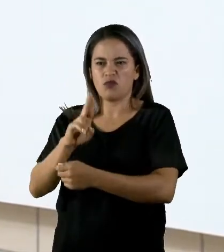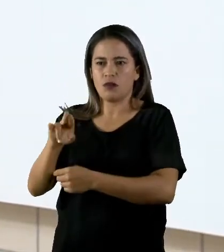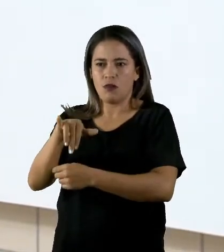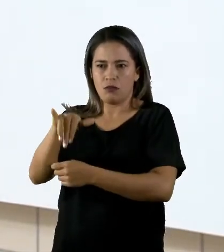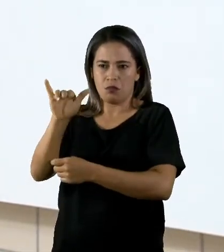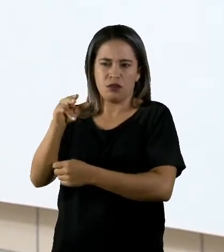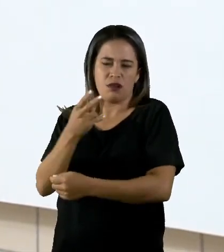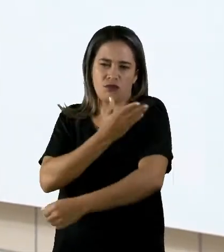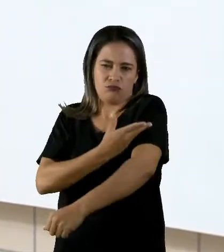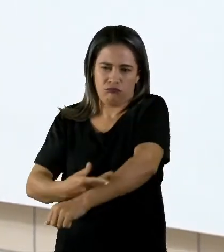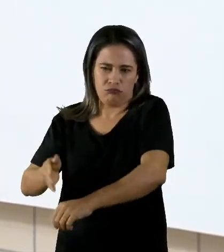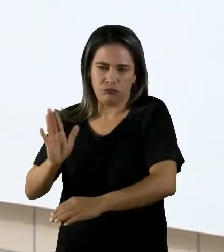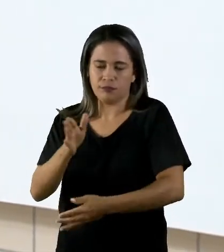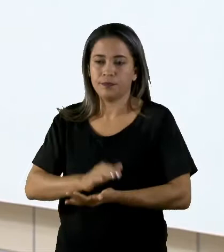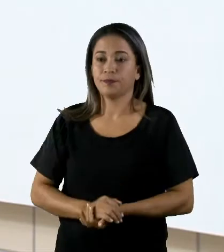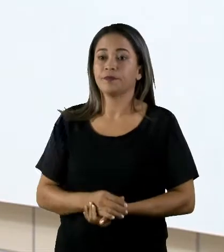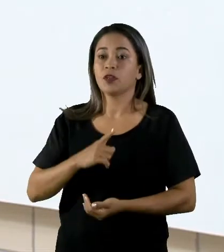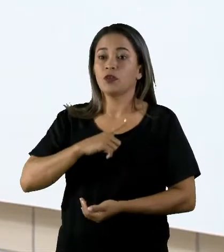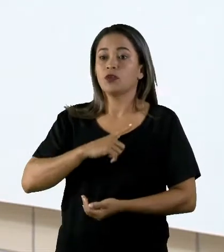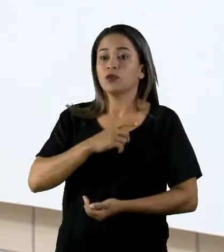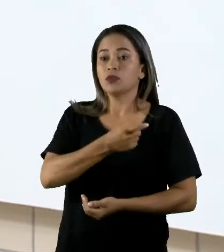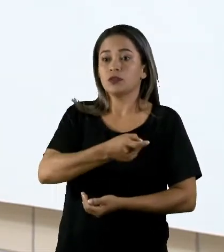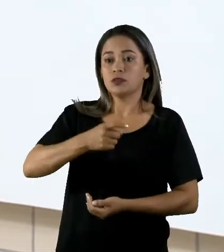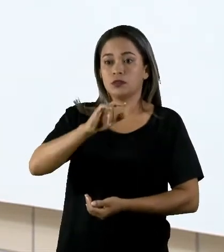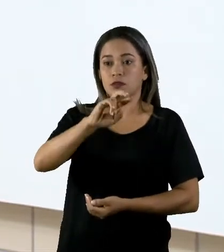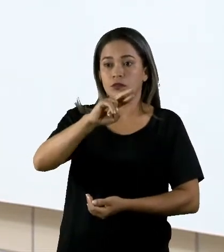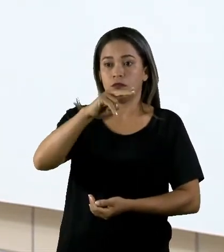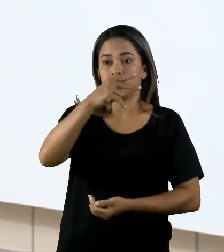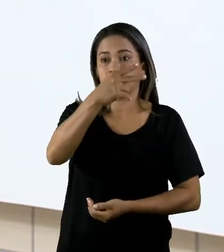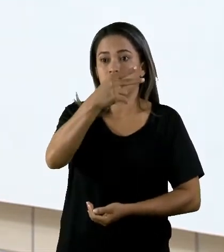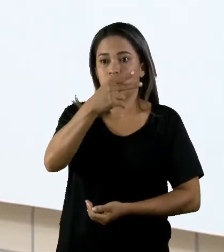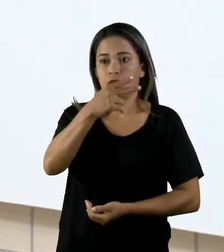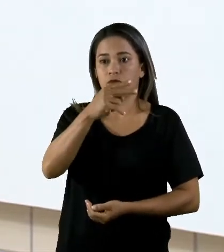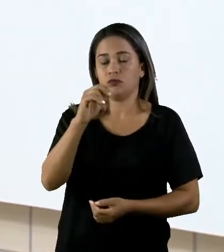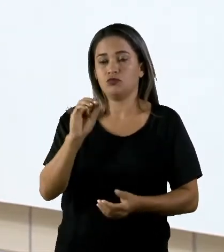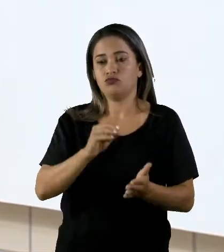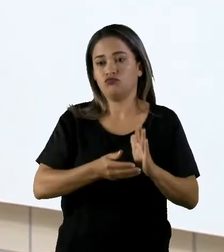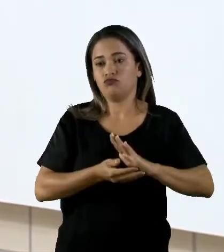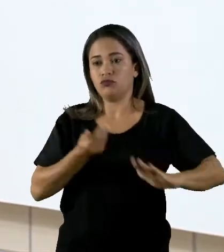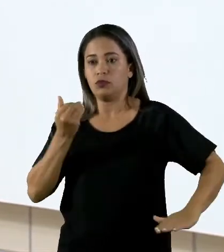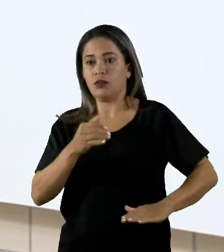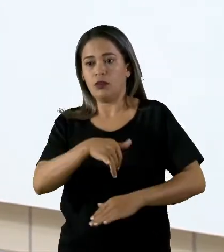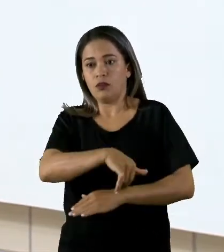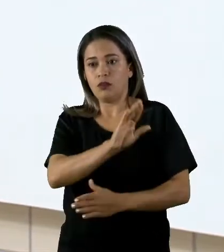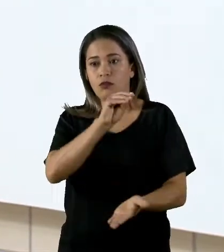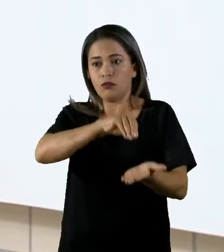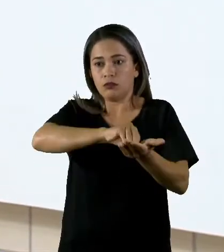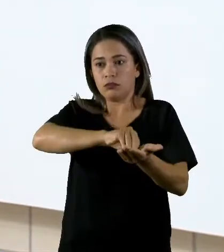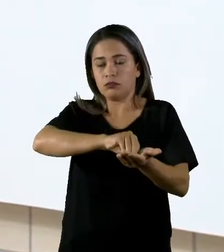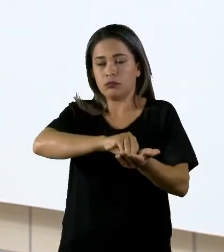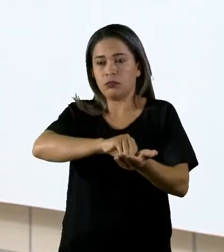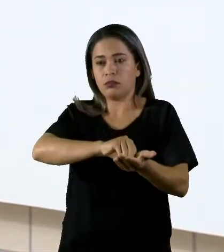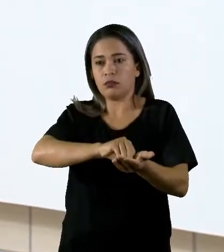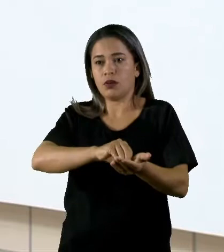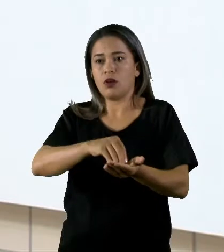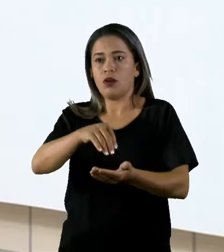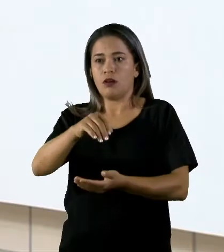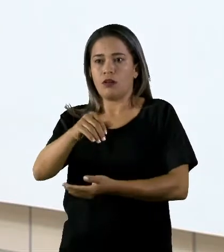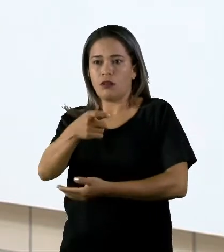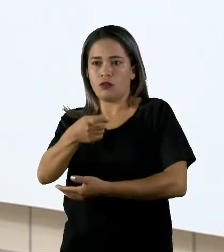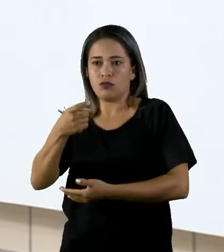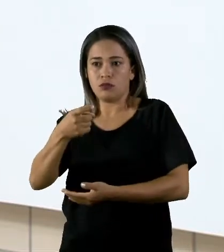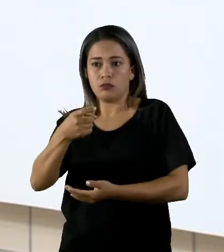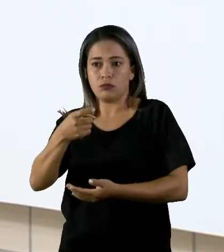onde tem x ao quadrado, eu retirei e coloquei o y. Onde tinha um x ao quadrado, eu retirei e coloquei o